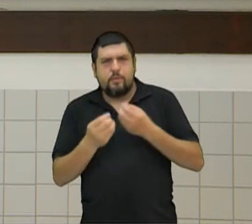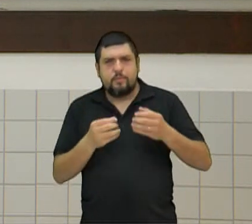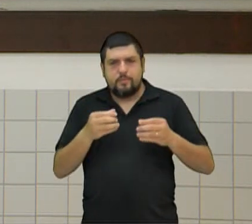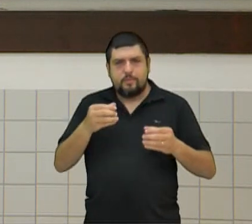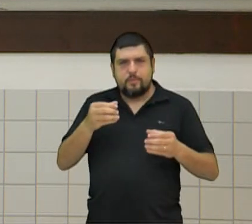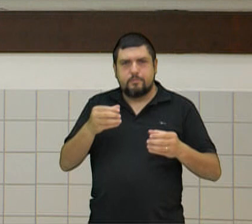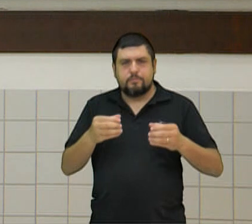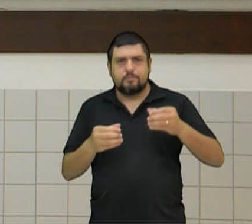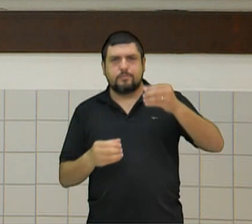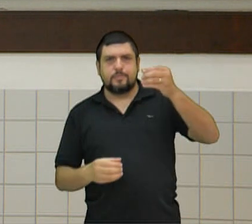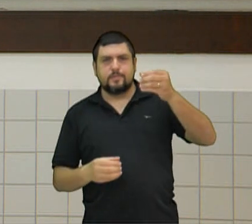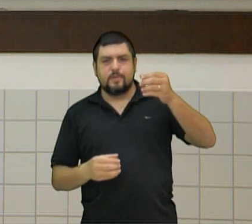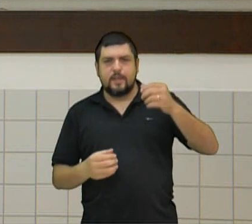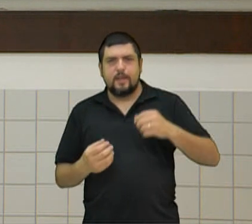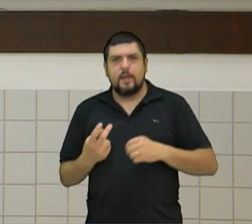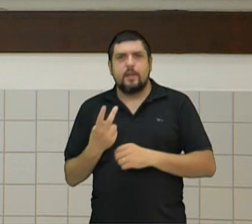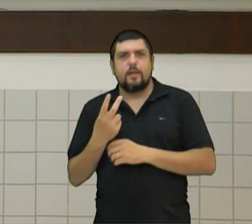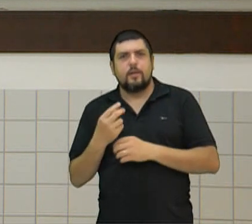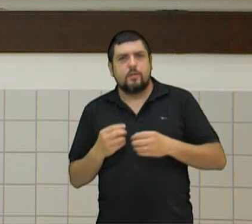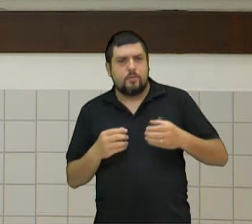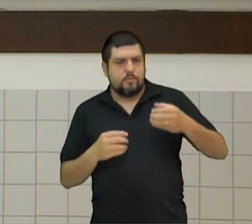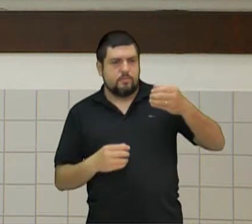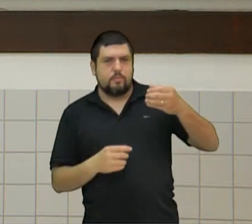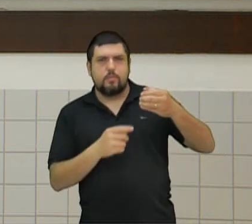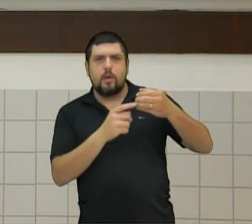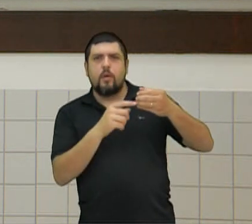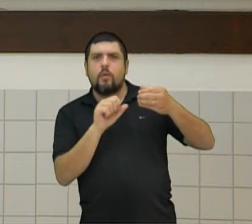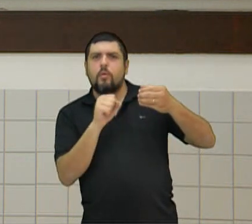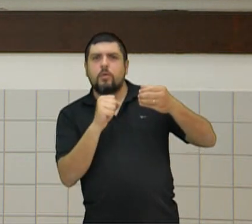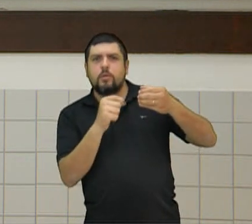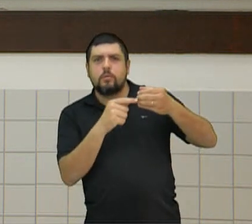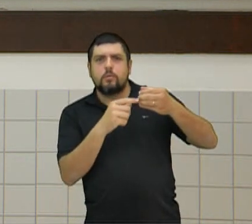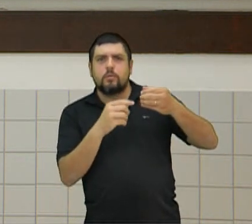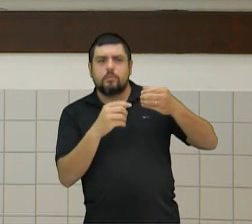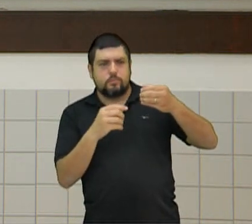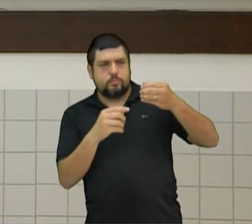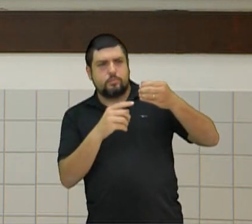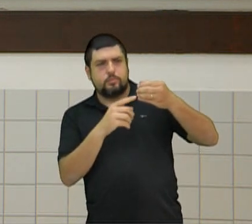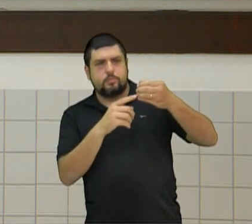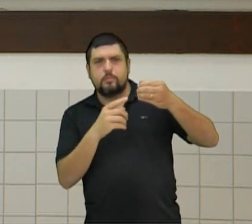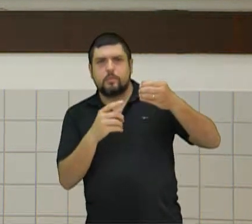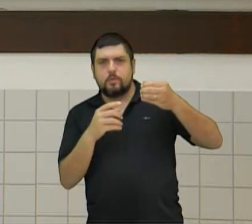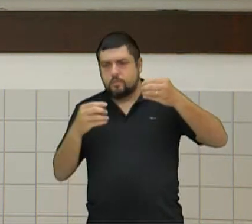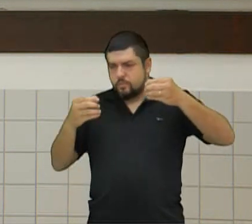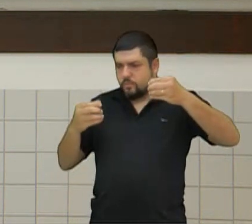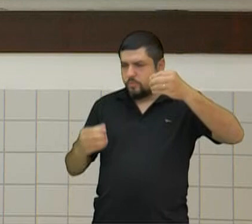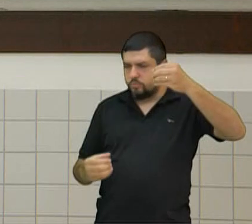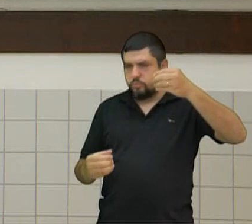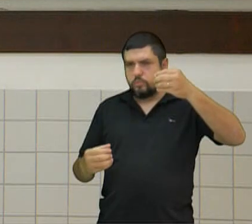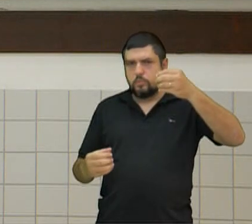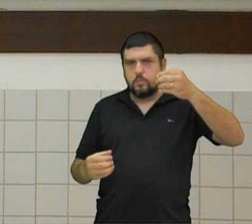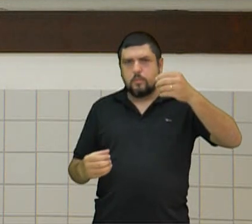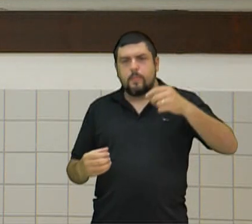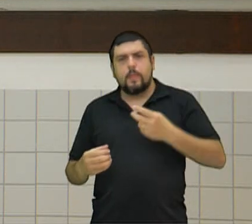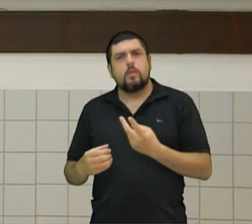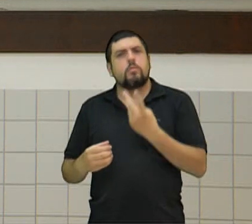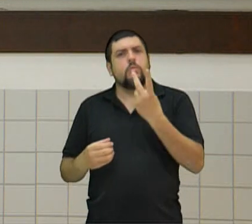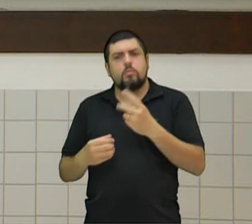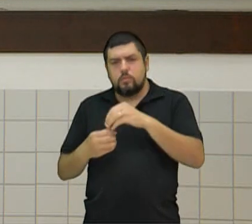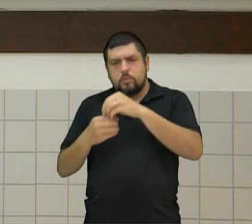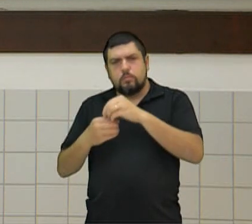peso de 8 bolas de gude, né, com apenas um peso de 2? Como é que funciona